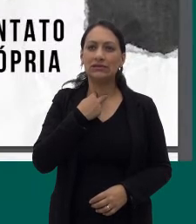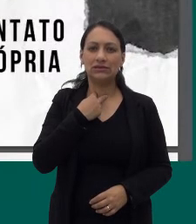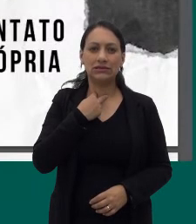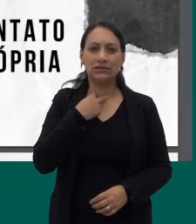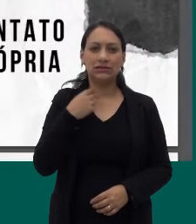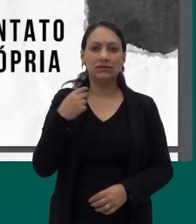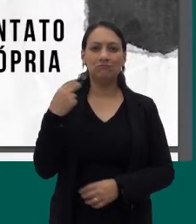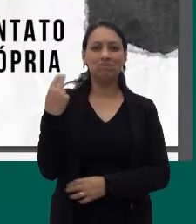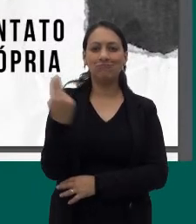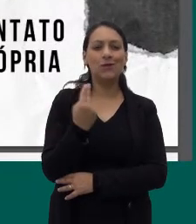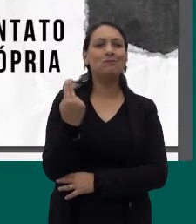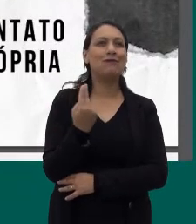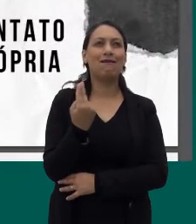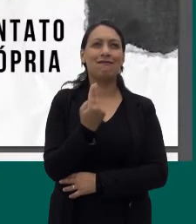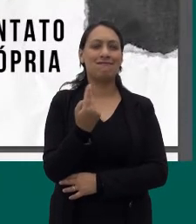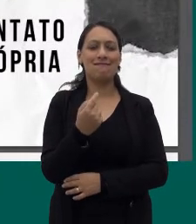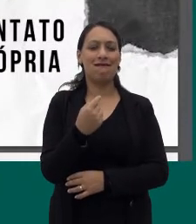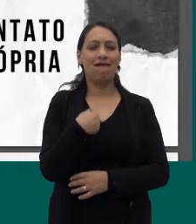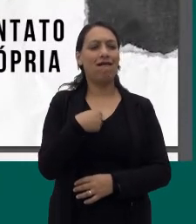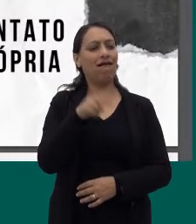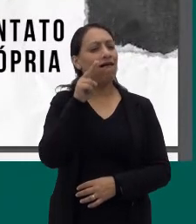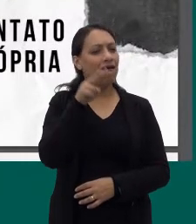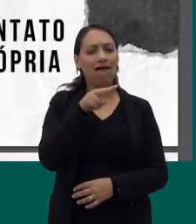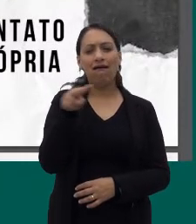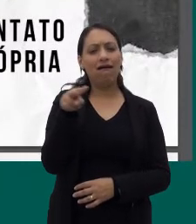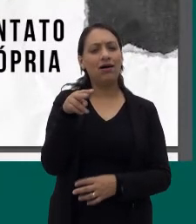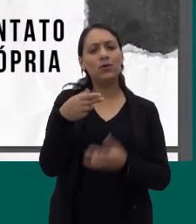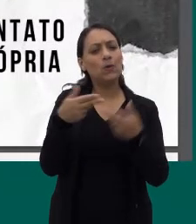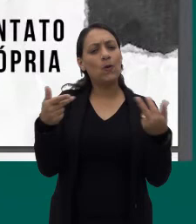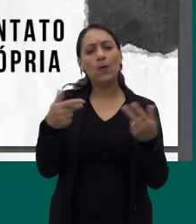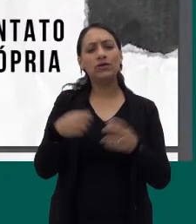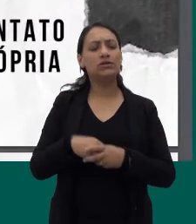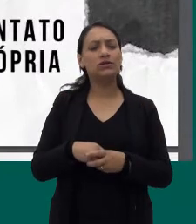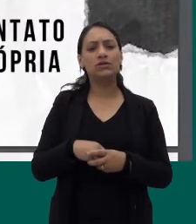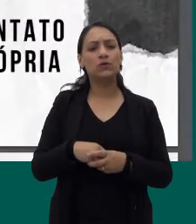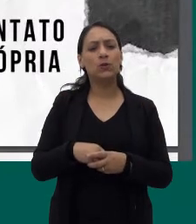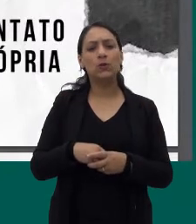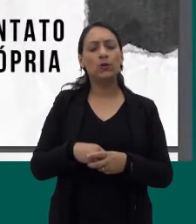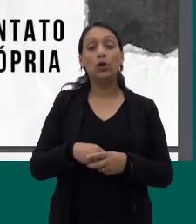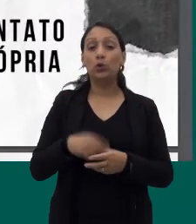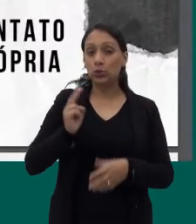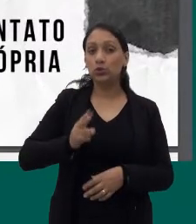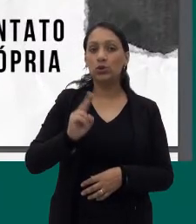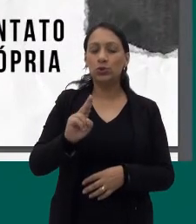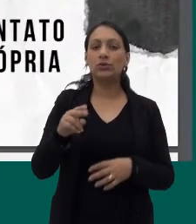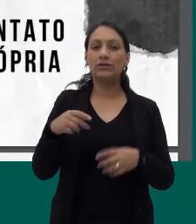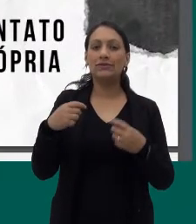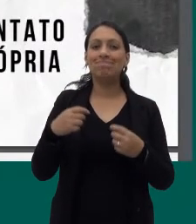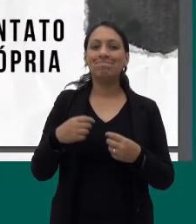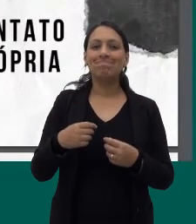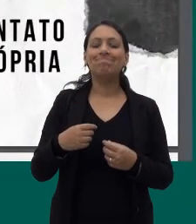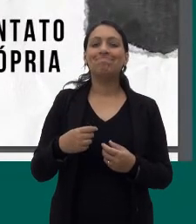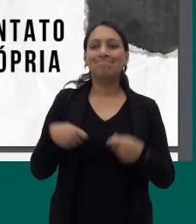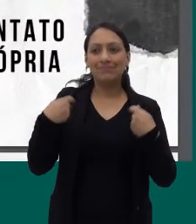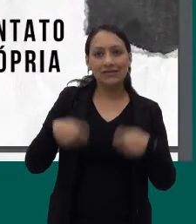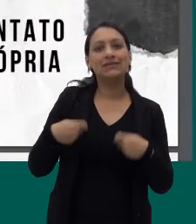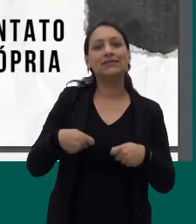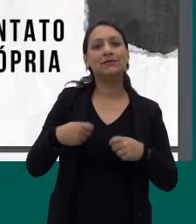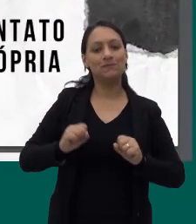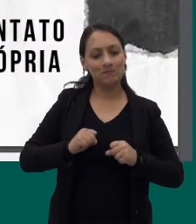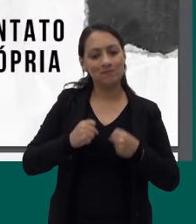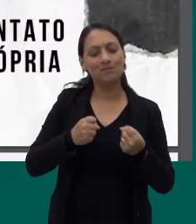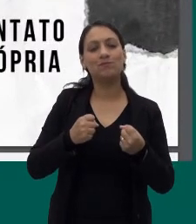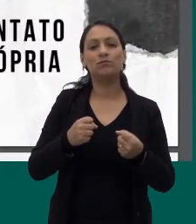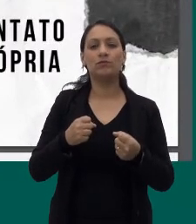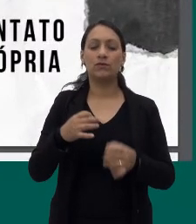passar os olhos que as coisas talvez continuem demandando muito da gente. Talvez estamos todos inseridos